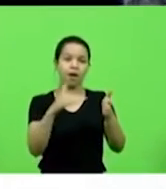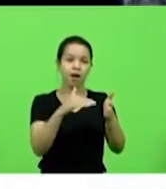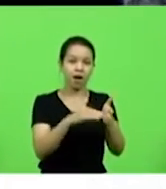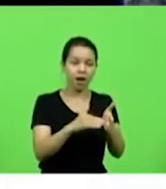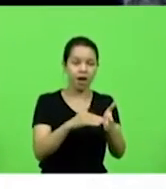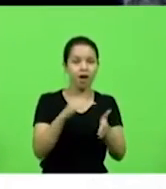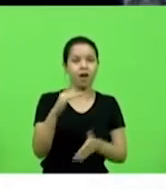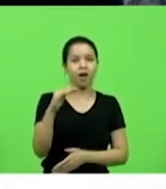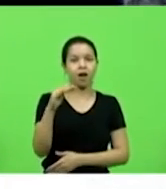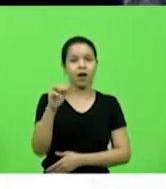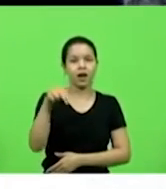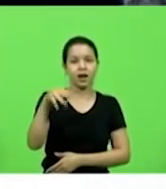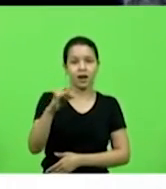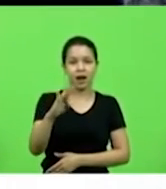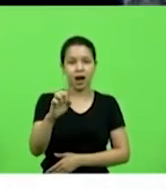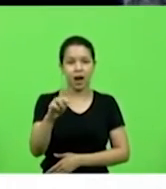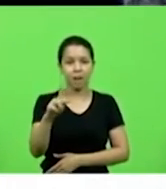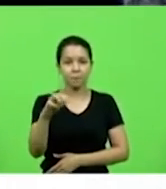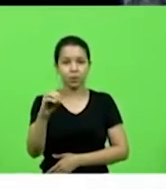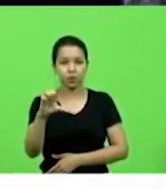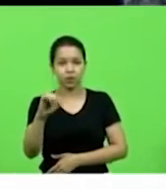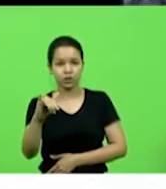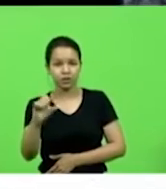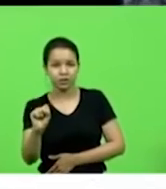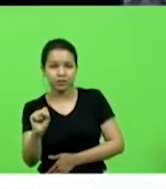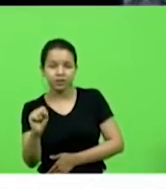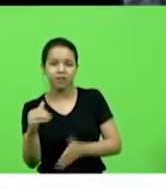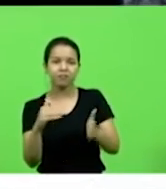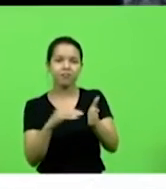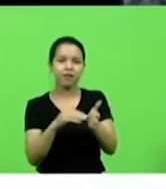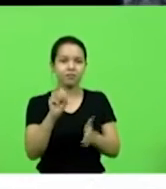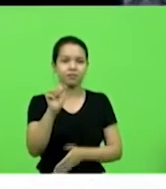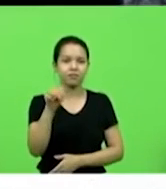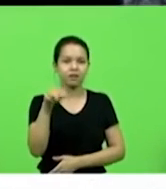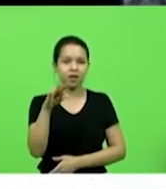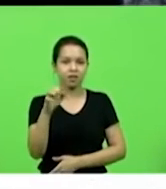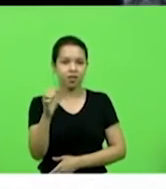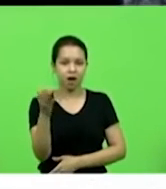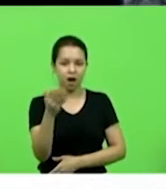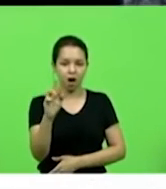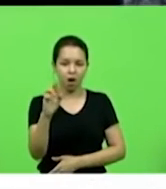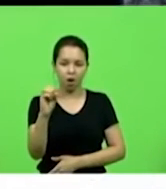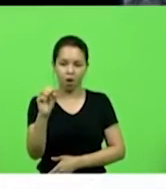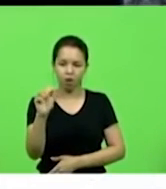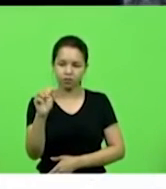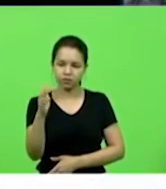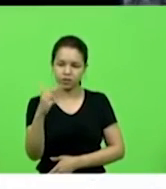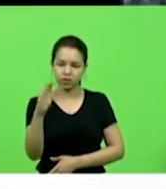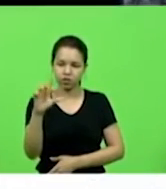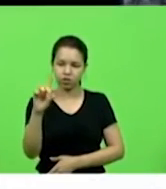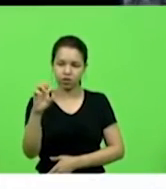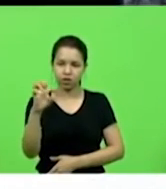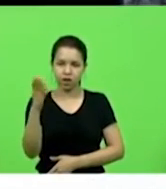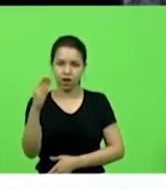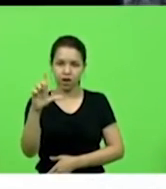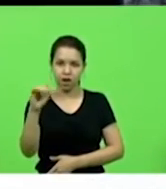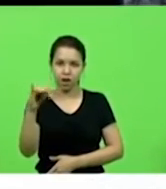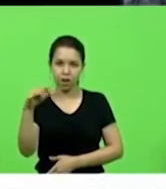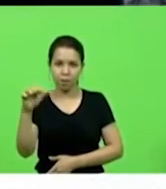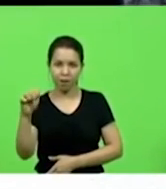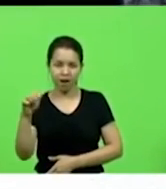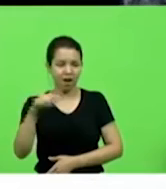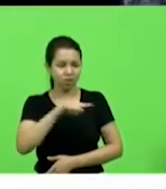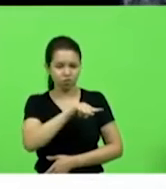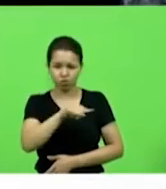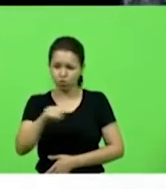que esses realmente se encontram de maneira realmente intransitável, em situação complicadíssima, e que o governo priorize